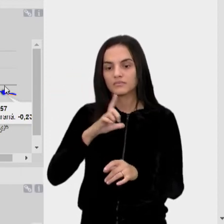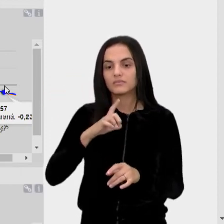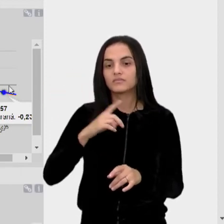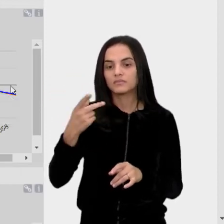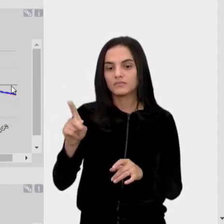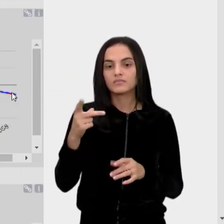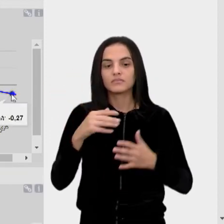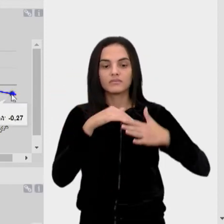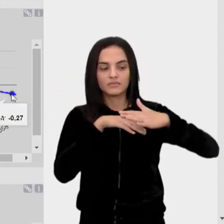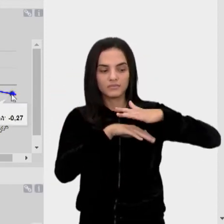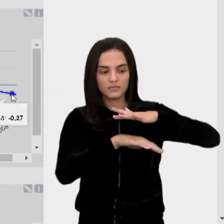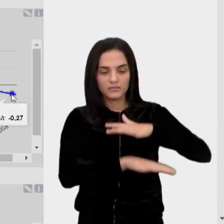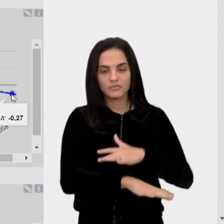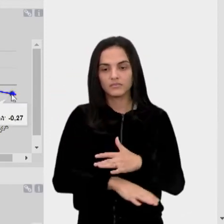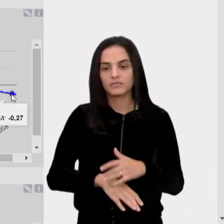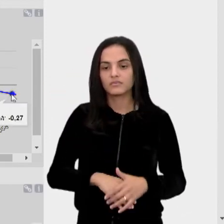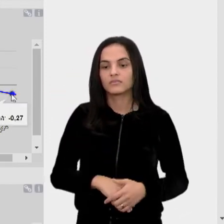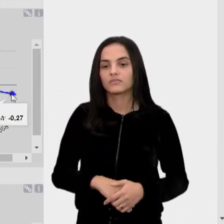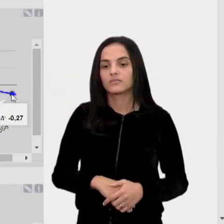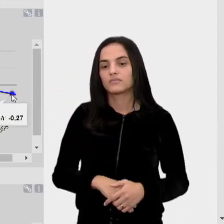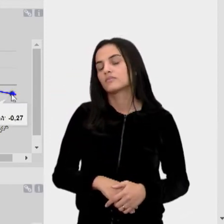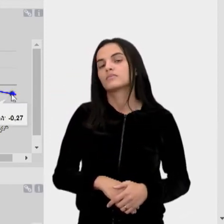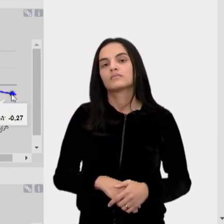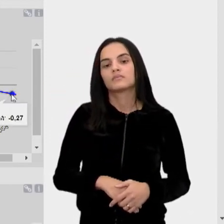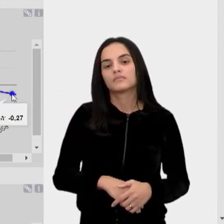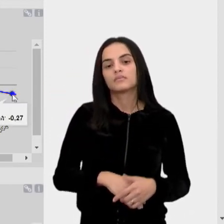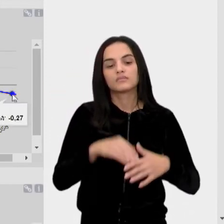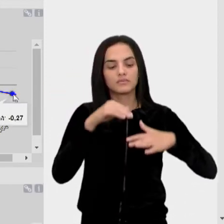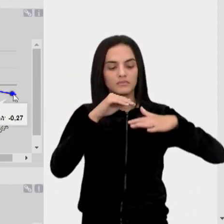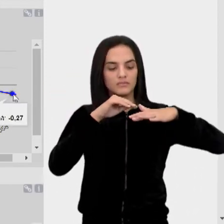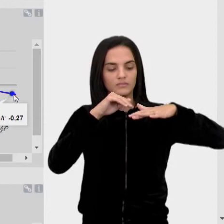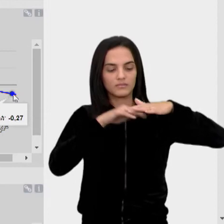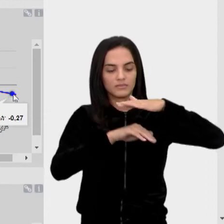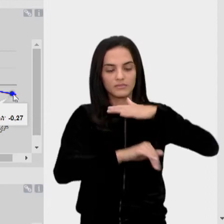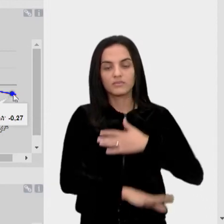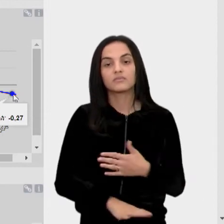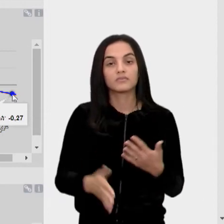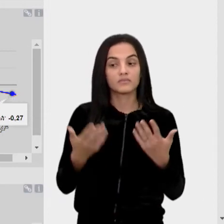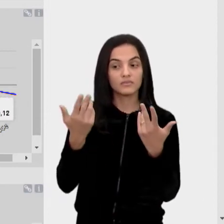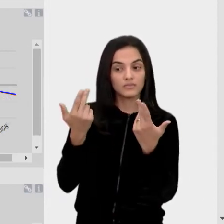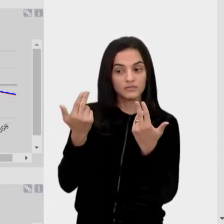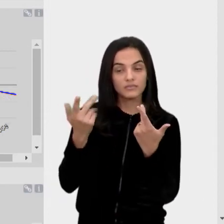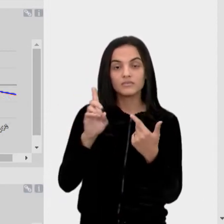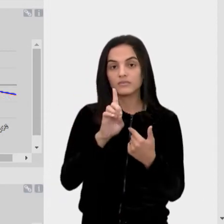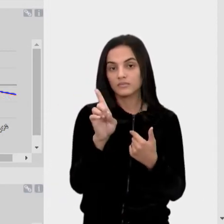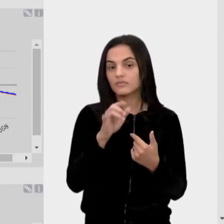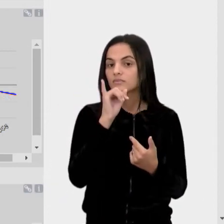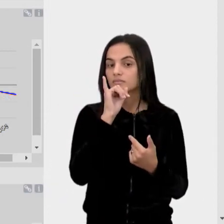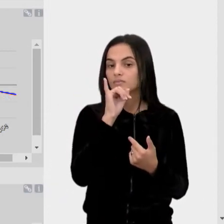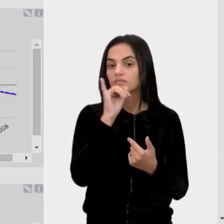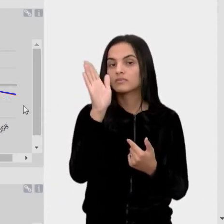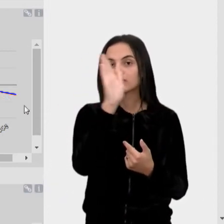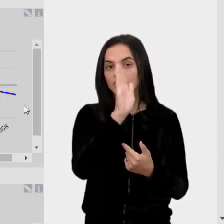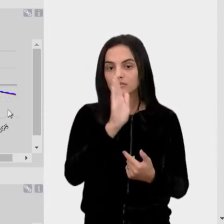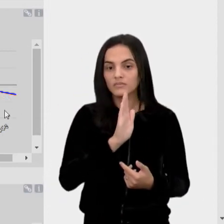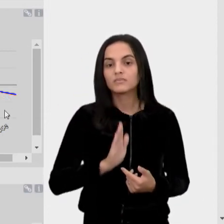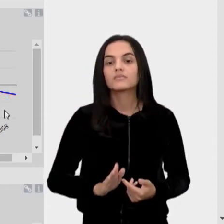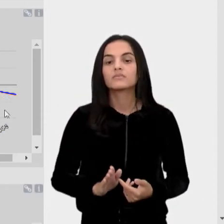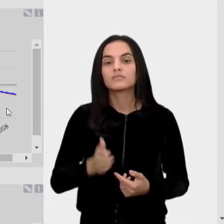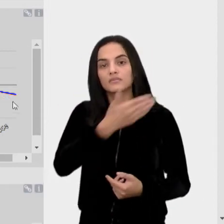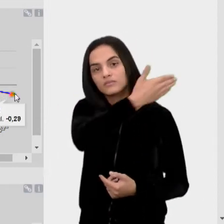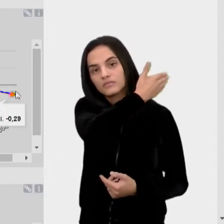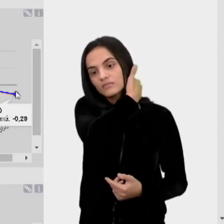seus dados aí, né, e não são, né, dados assim semelhantes. Né? Então o caso aqui, por exemplo, do Brasil e